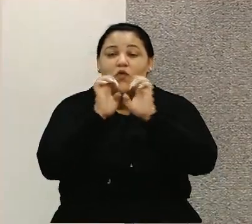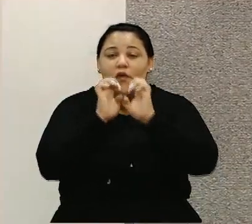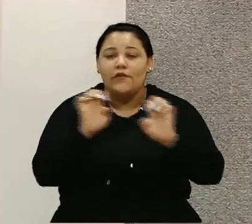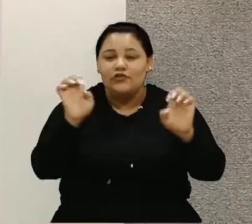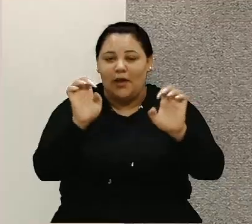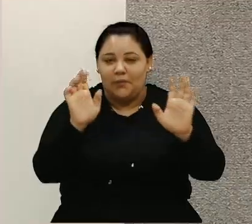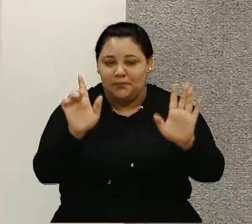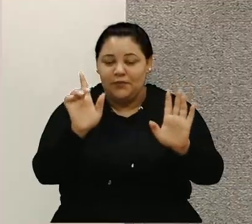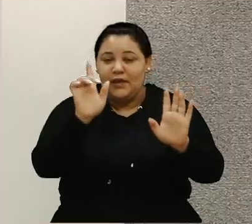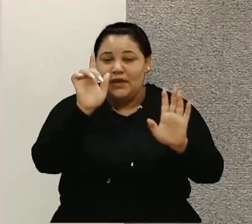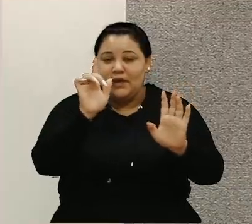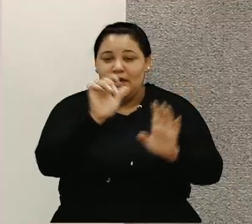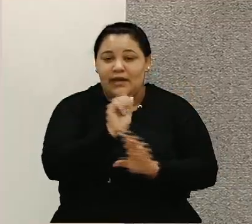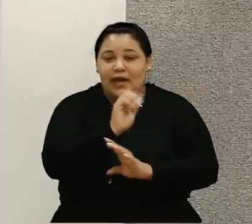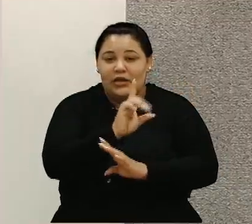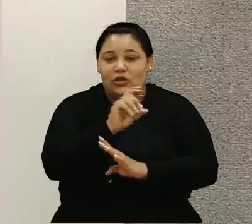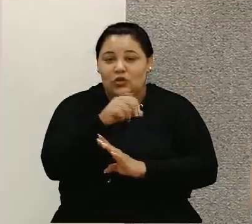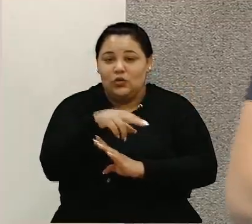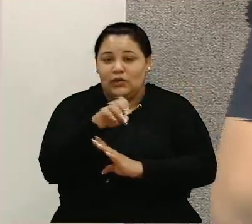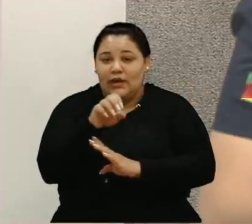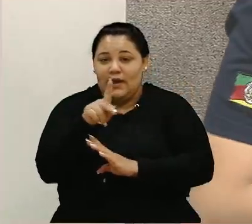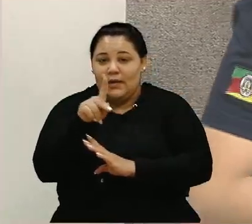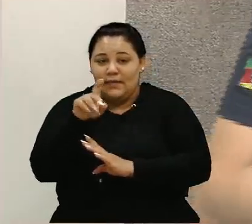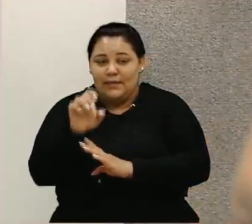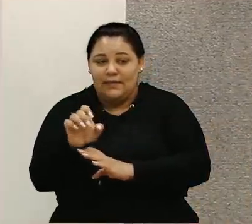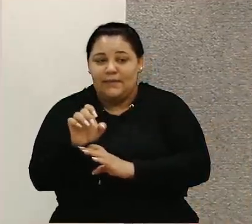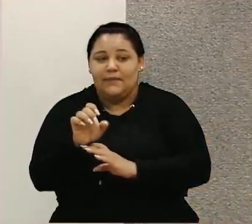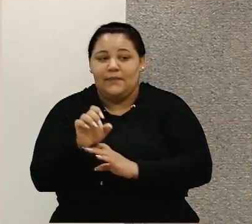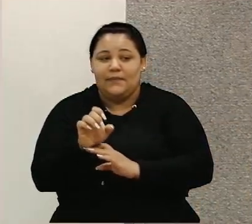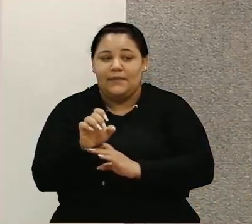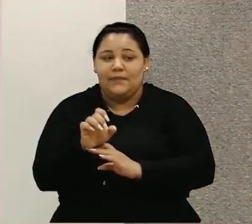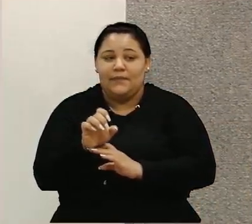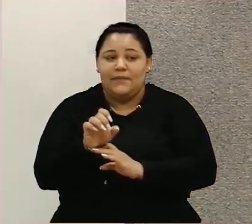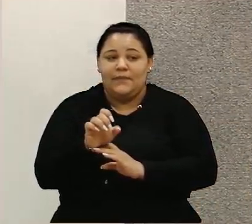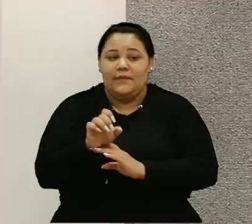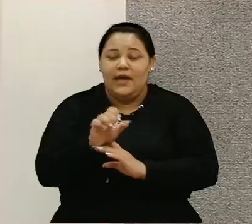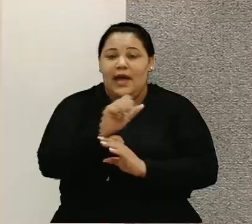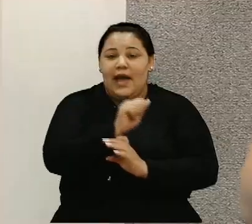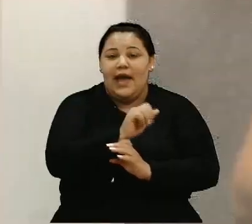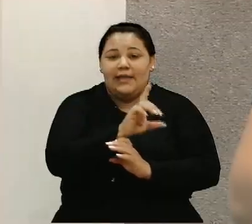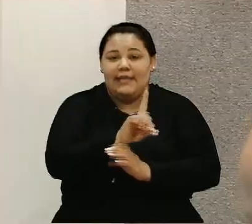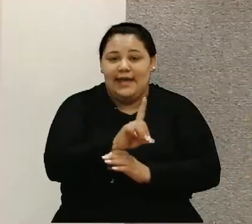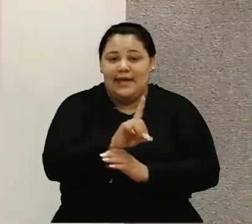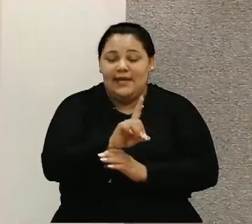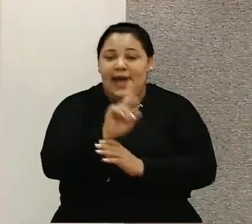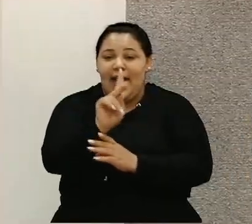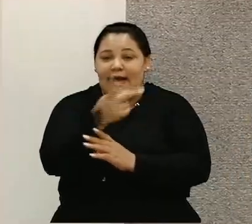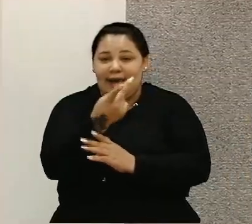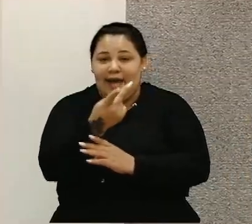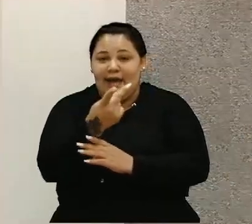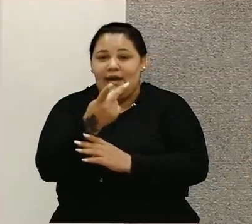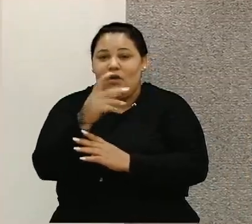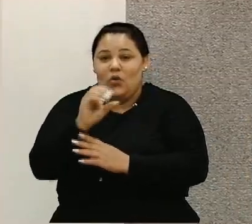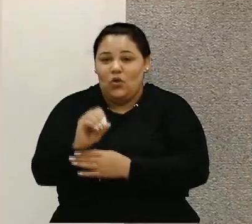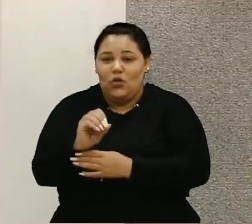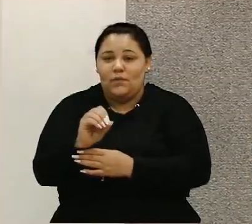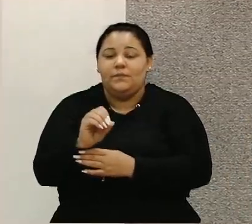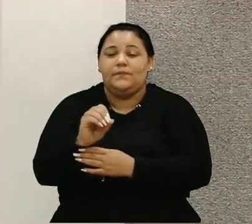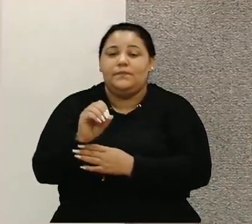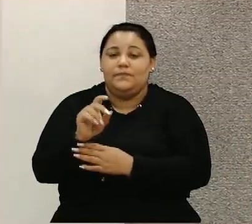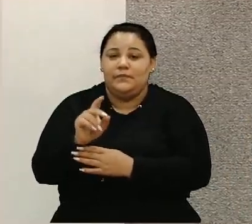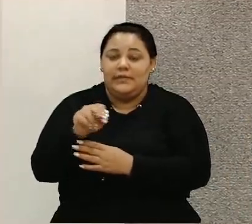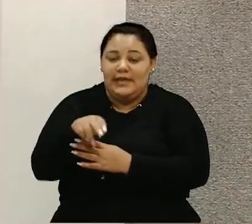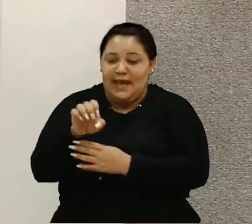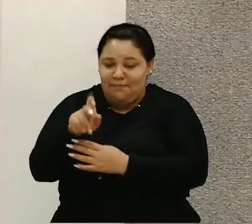esse propósito de desdobrando-se aí em 3 braços principais, que é o apoio feminino, o apoio jovem, do qual eu tenho o prazer de ser o coordenador aqui em Caxias do